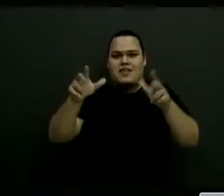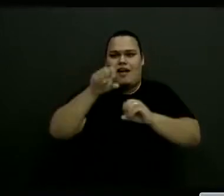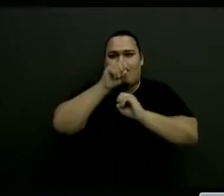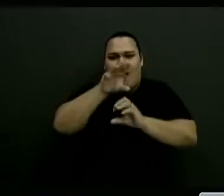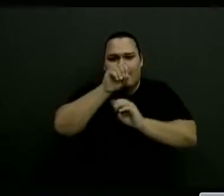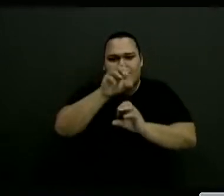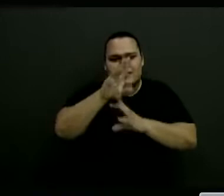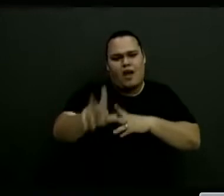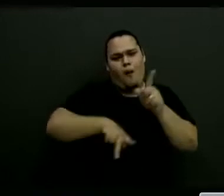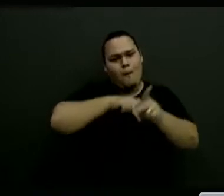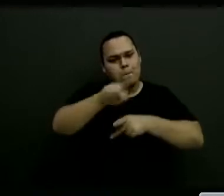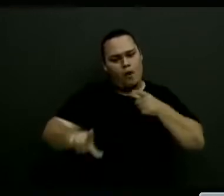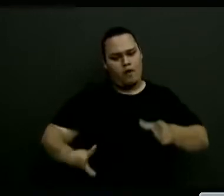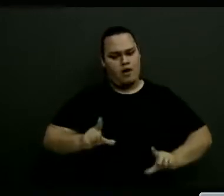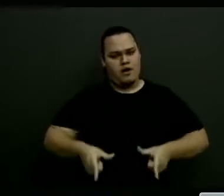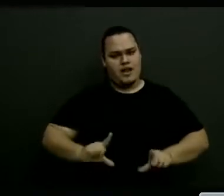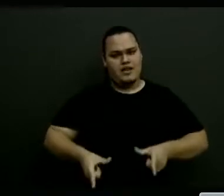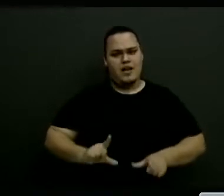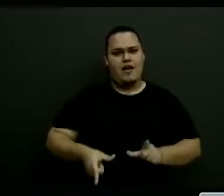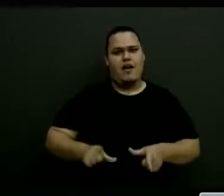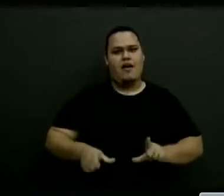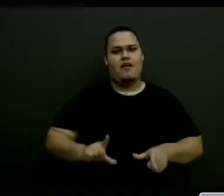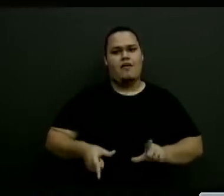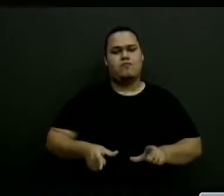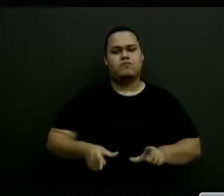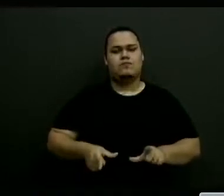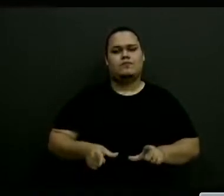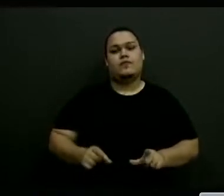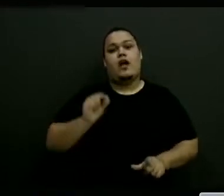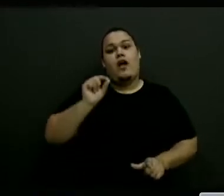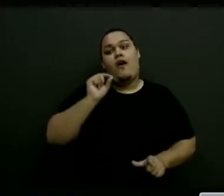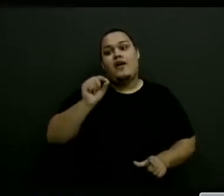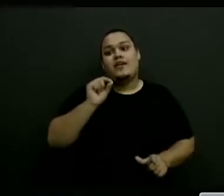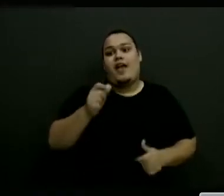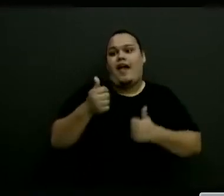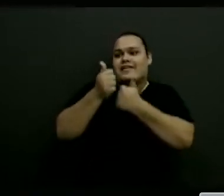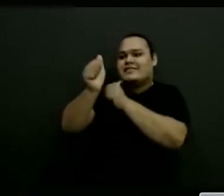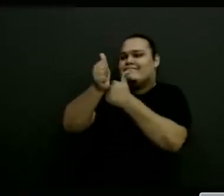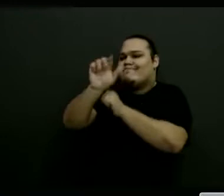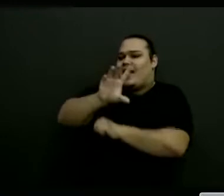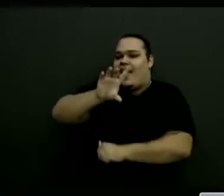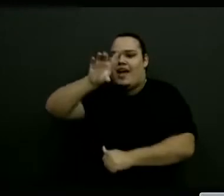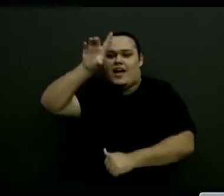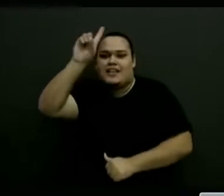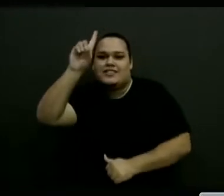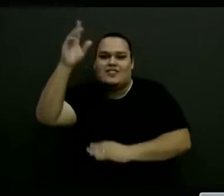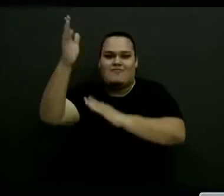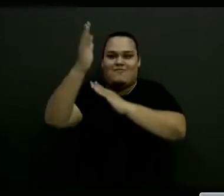Bezalel significa debaixo da sombra de Deus. Era filho de Uri, de Ur, da tribo de